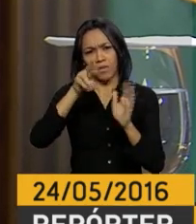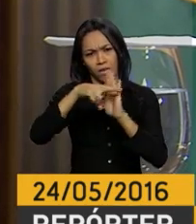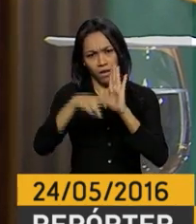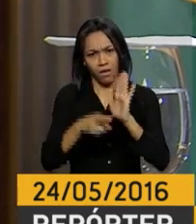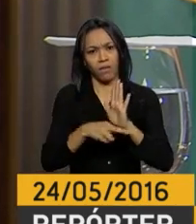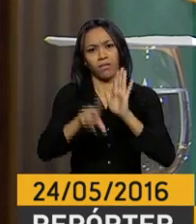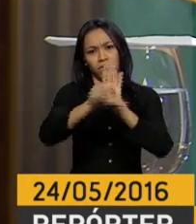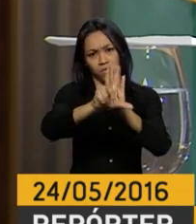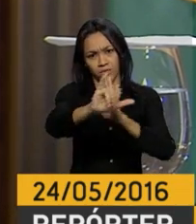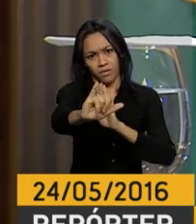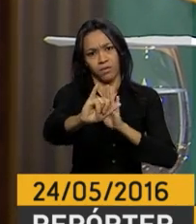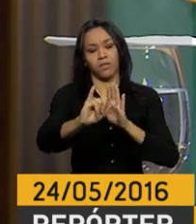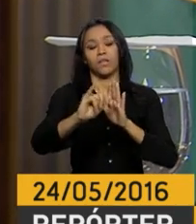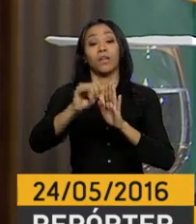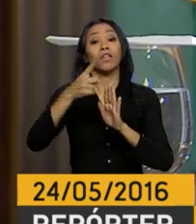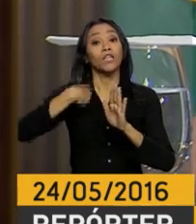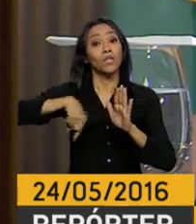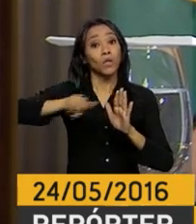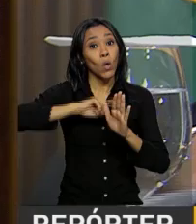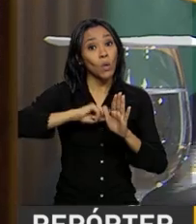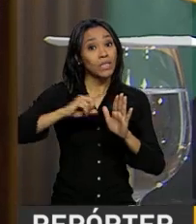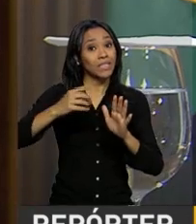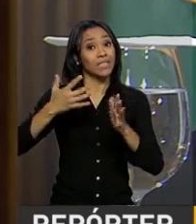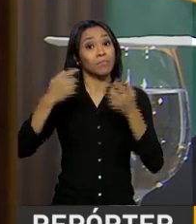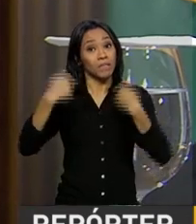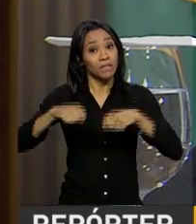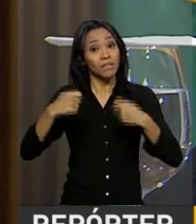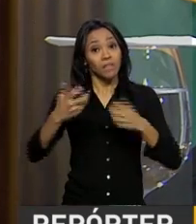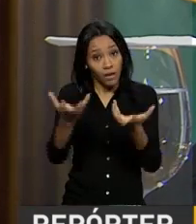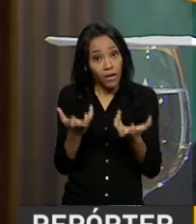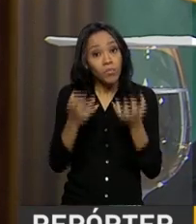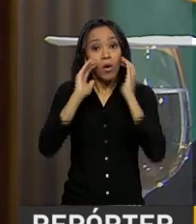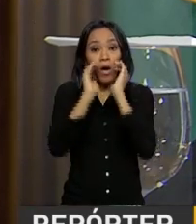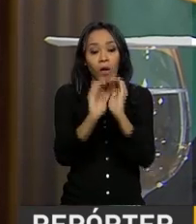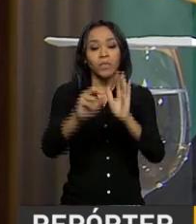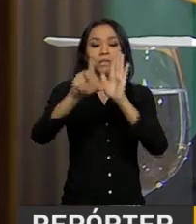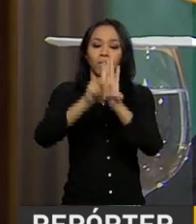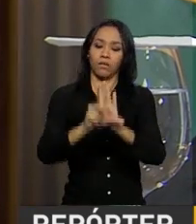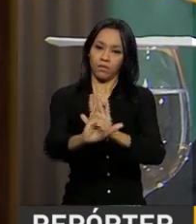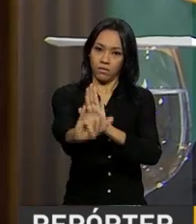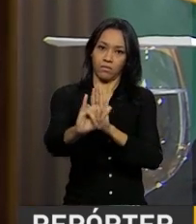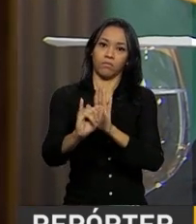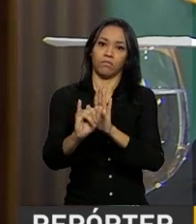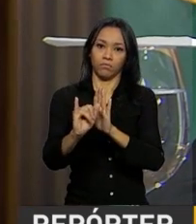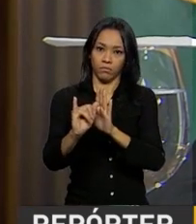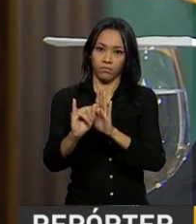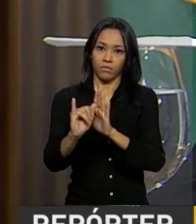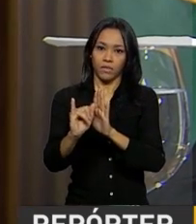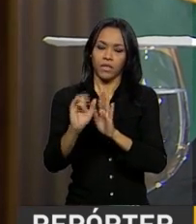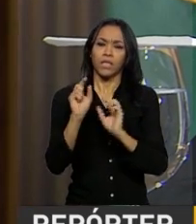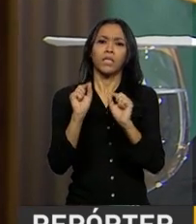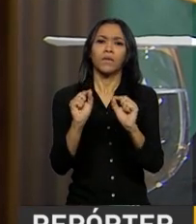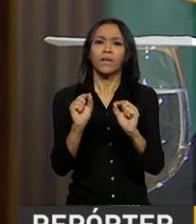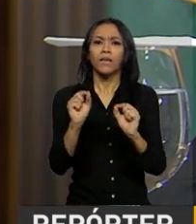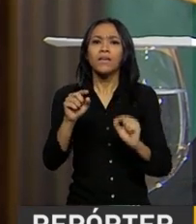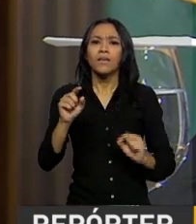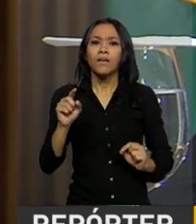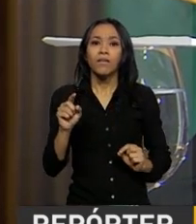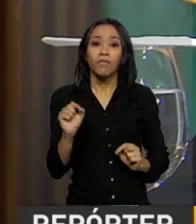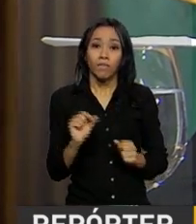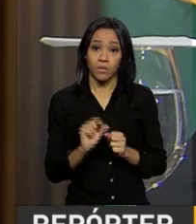que nós queremos fazer é praticar um ato injurídico, de maneira a que possa fazer com